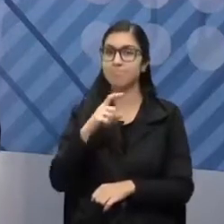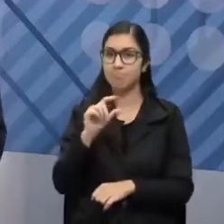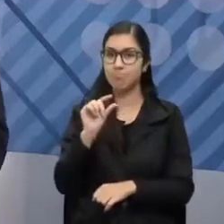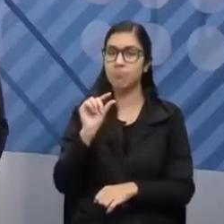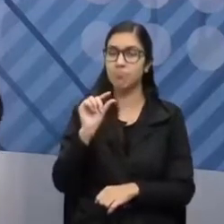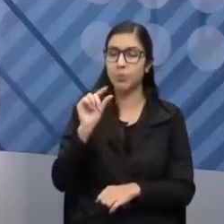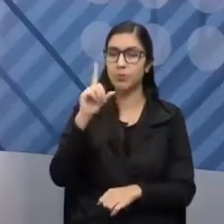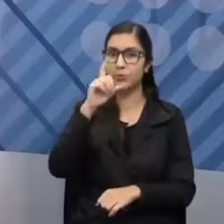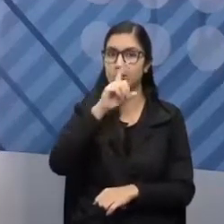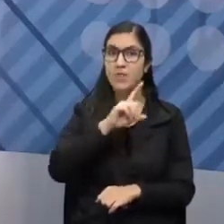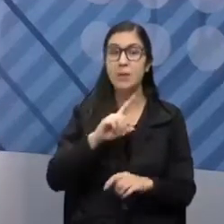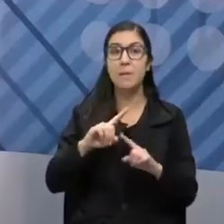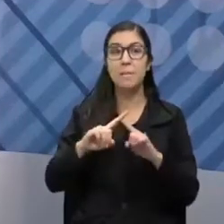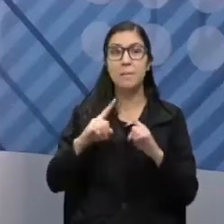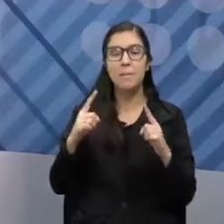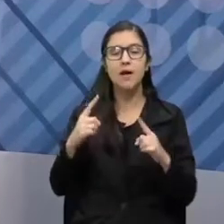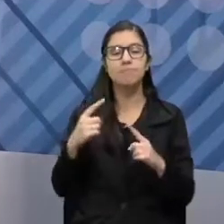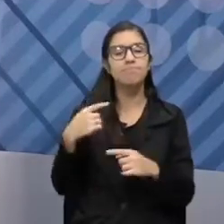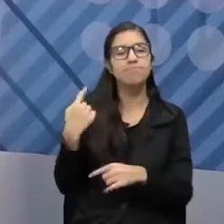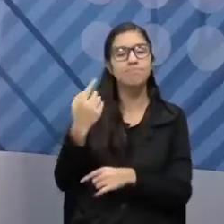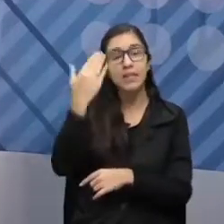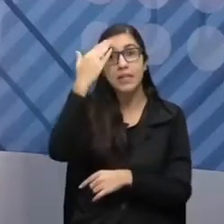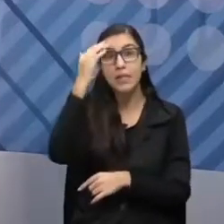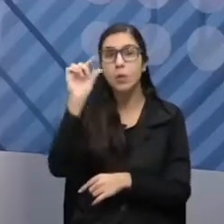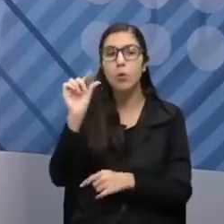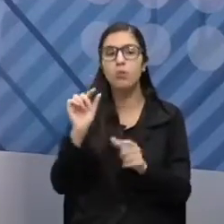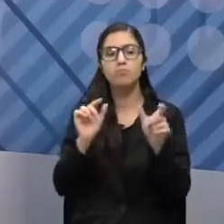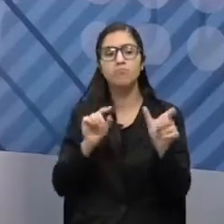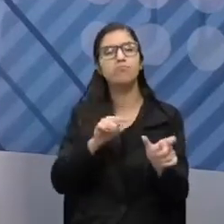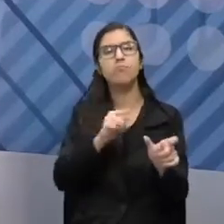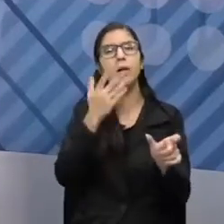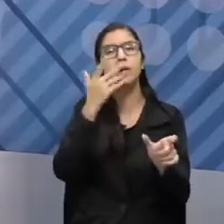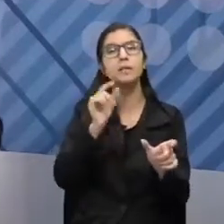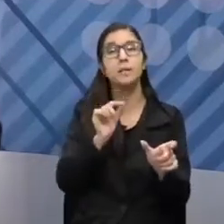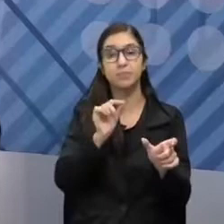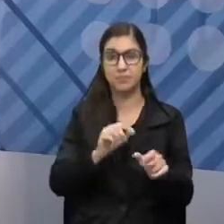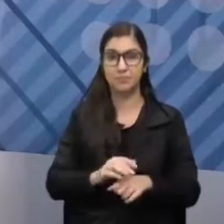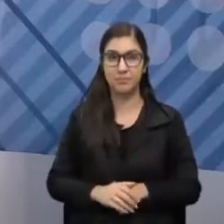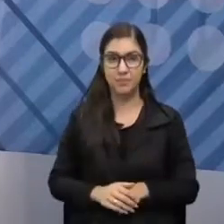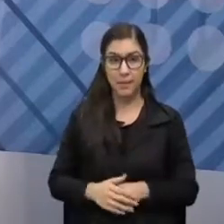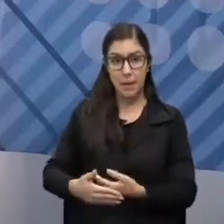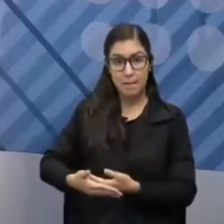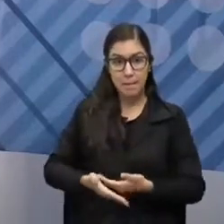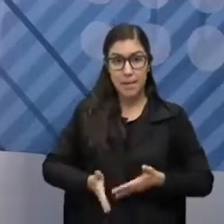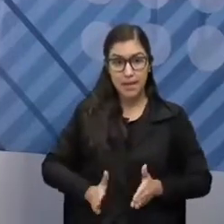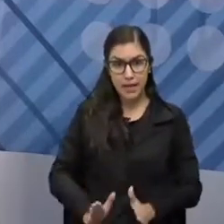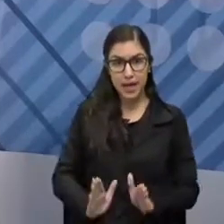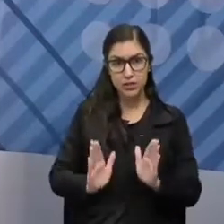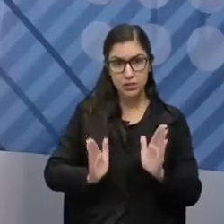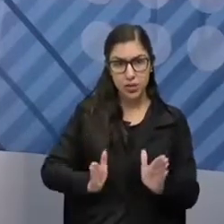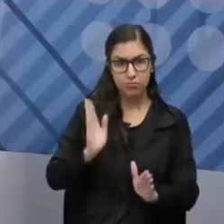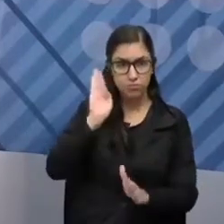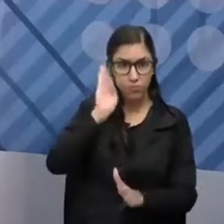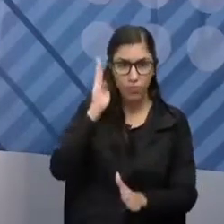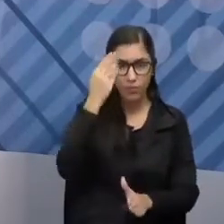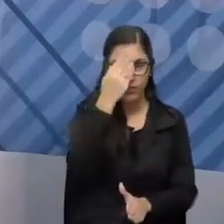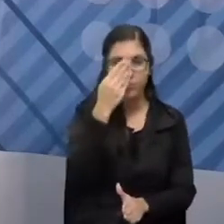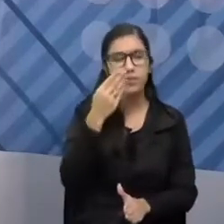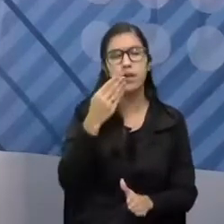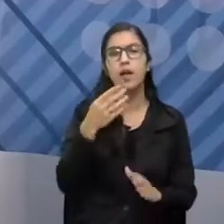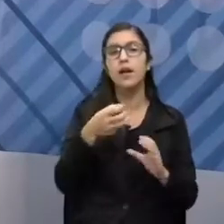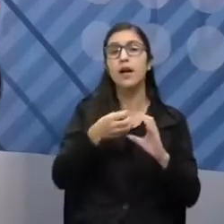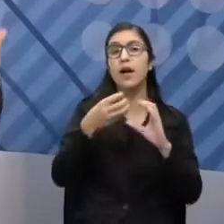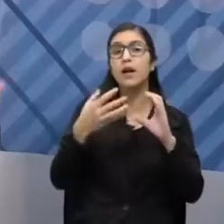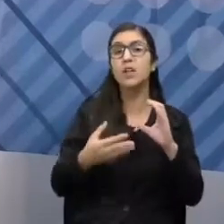resistência. Então, nós vamos entender um pouquinho quem é essa criança. O bebê que nasce com surdo-cegueira, ele vai ser caracterizado